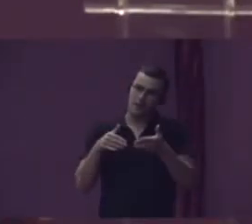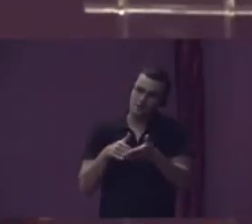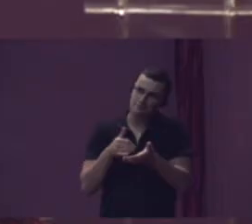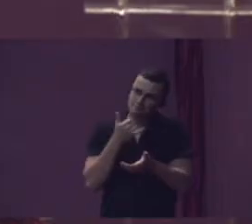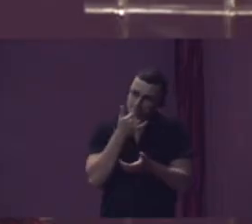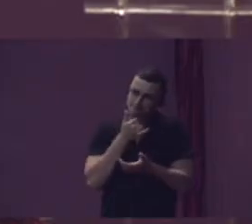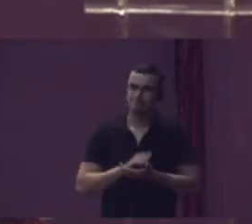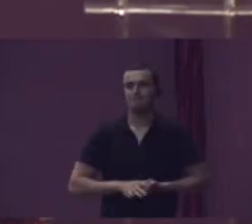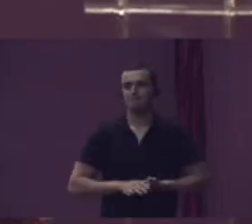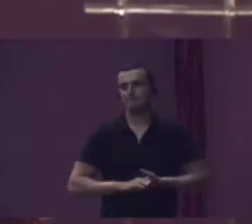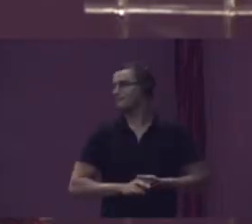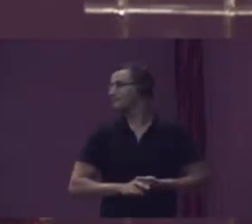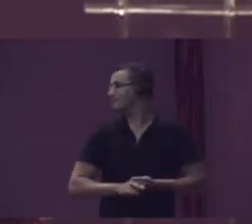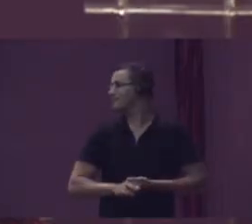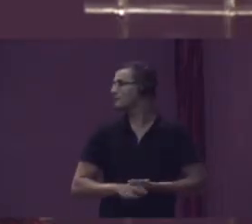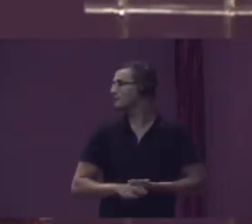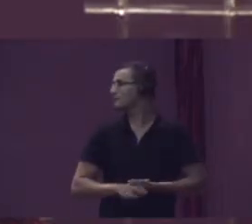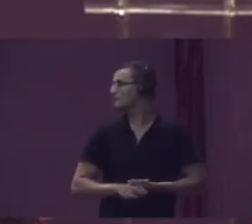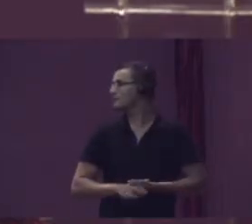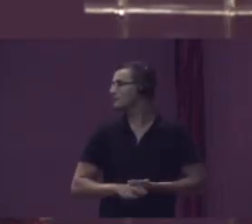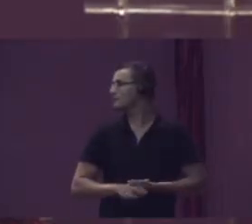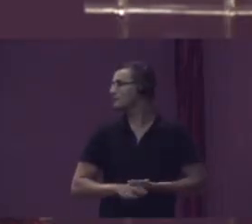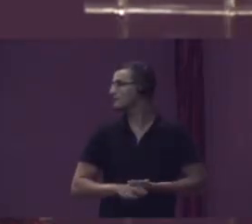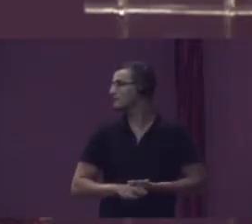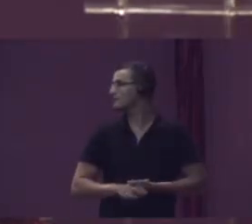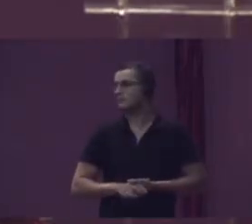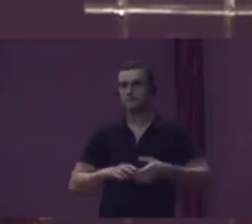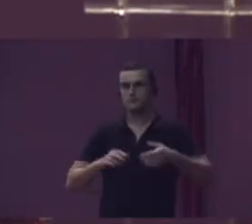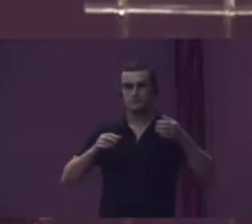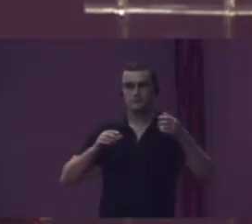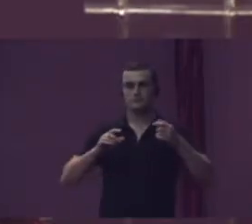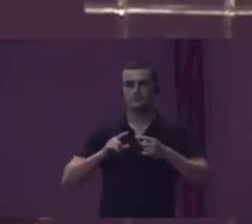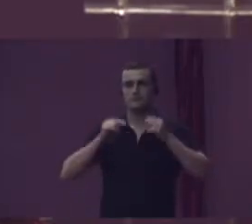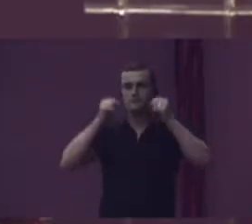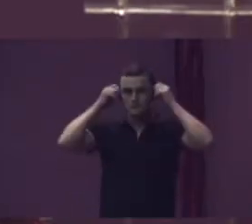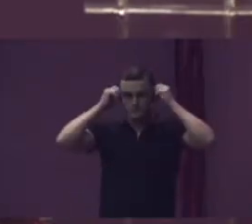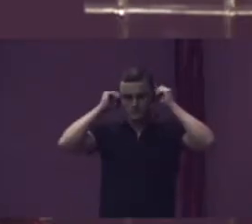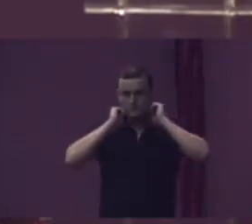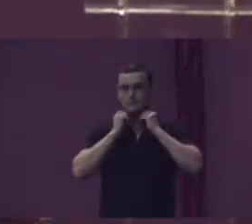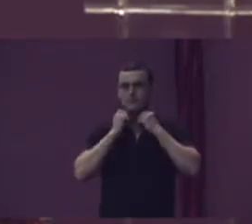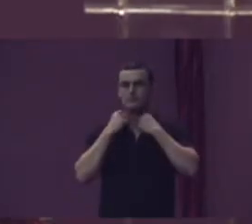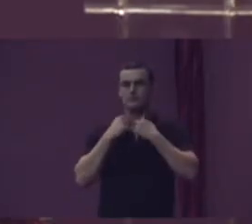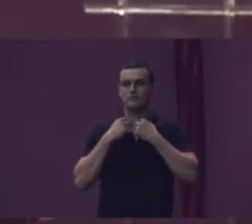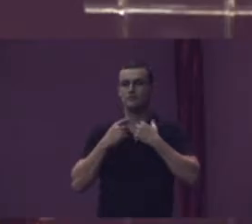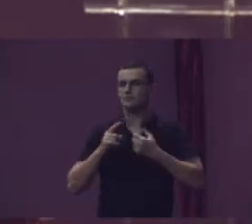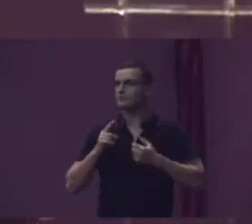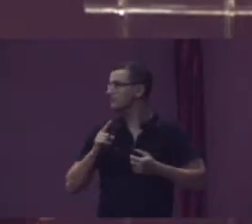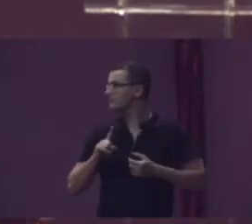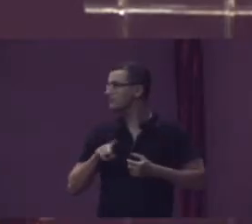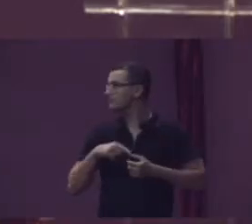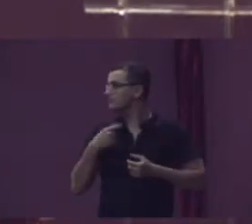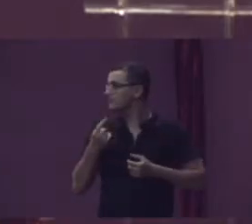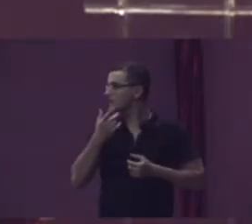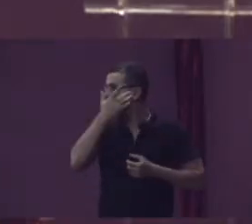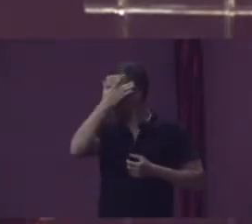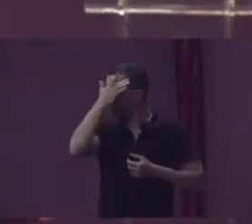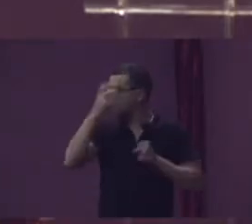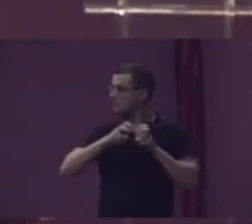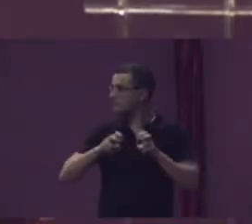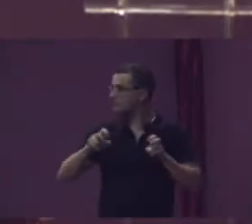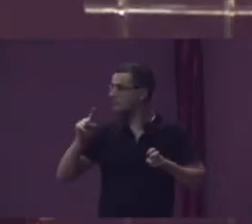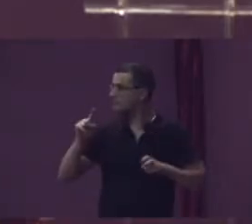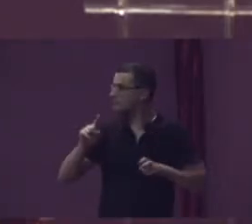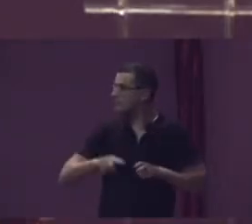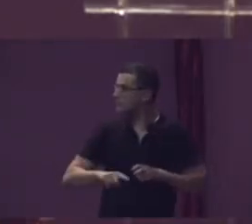we going in order? A próxima apresentação é de Andreza Nakano, que é uma